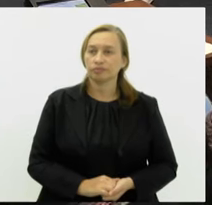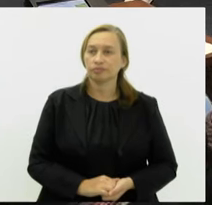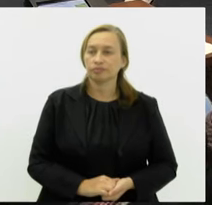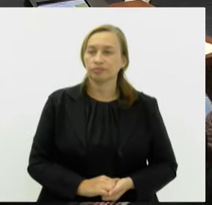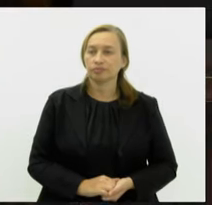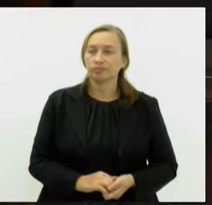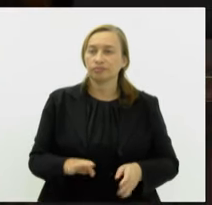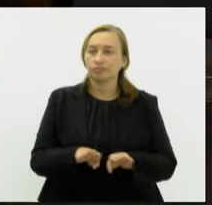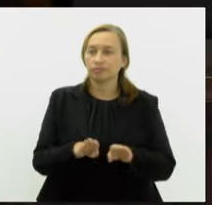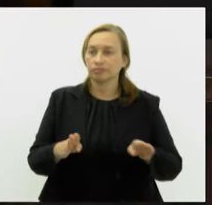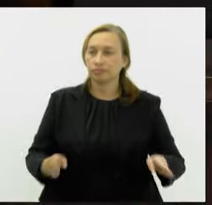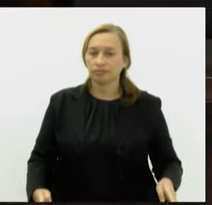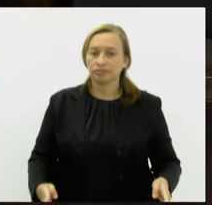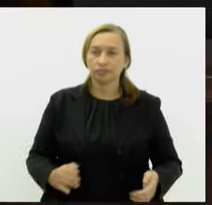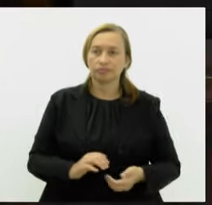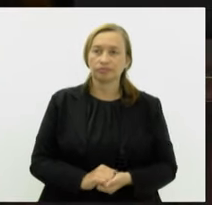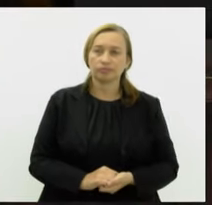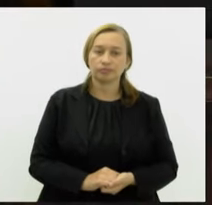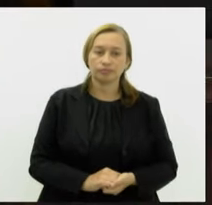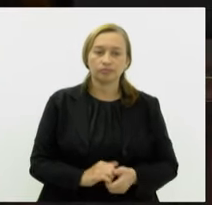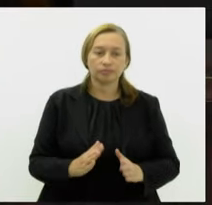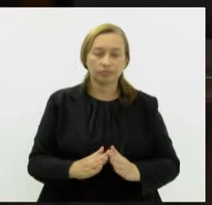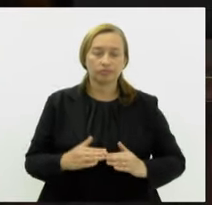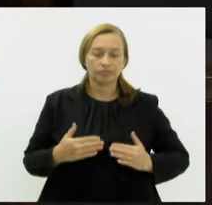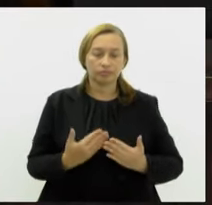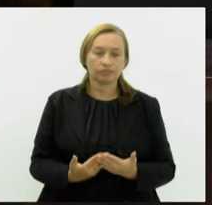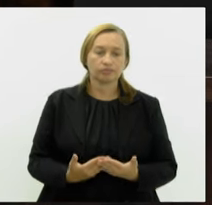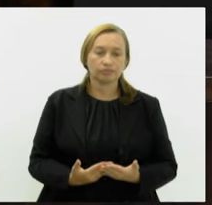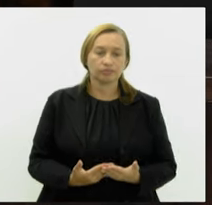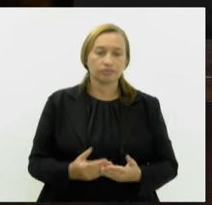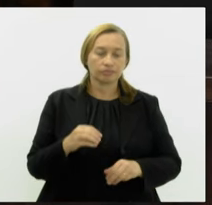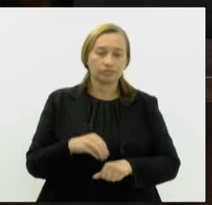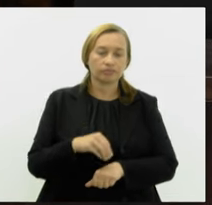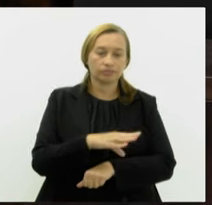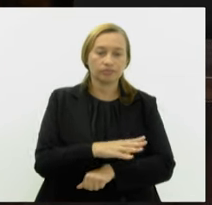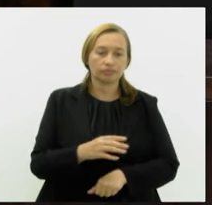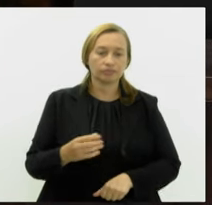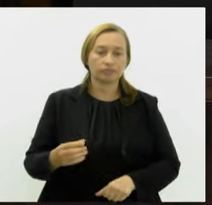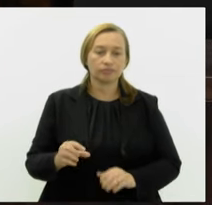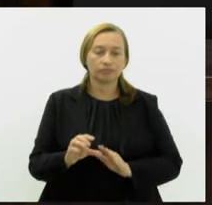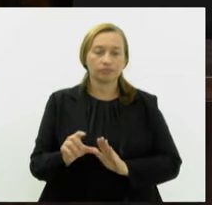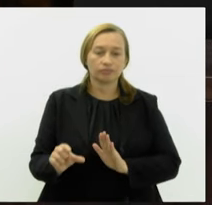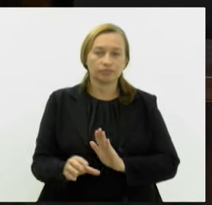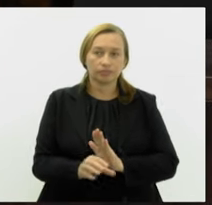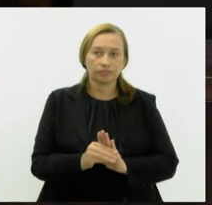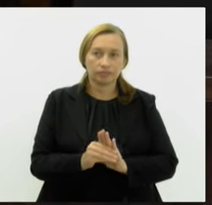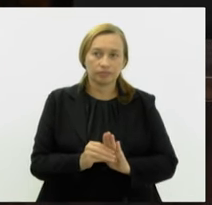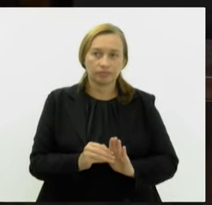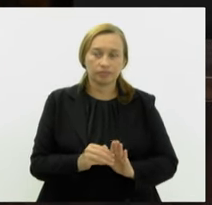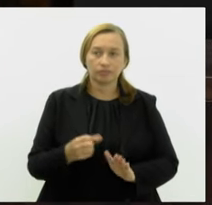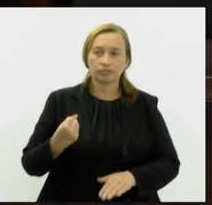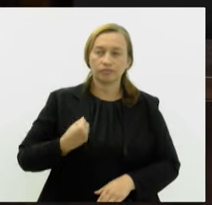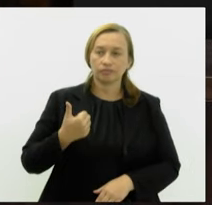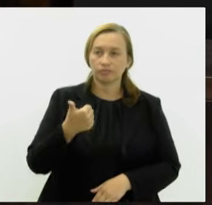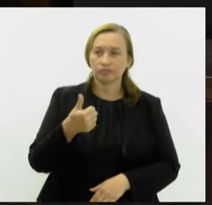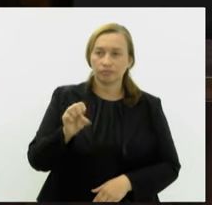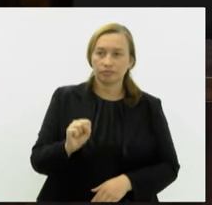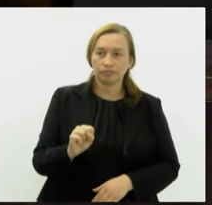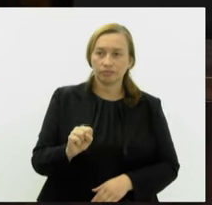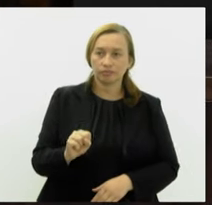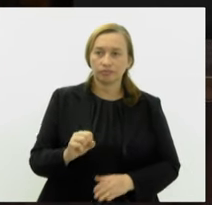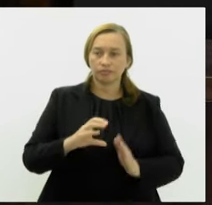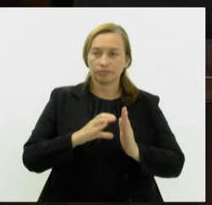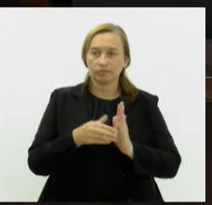Há sobre a mesa requerimento de destaque à emenda supressiva número 18 da bancada